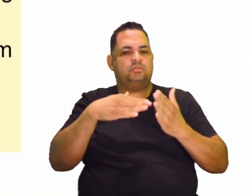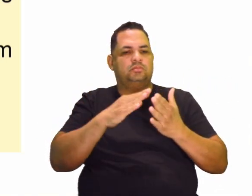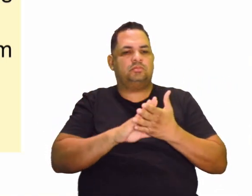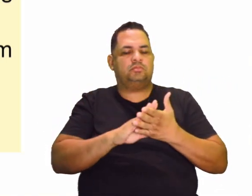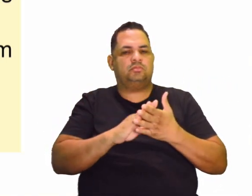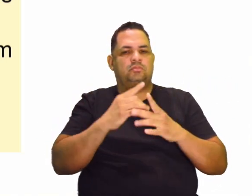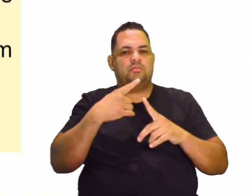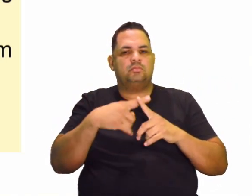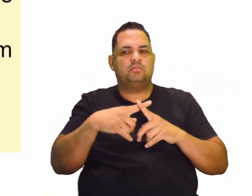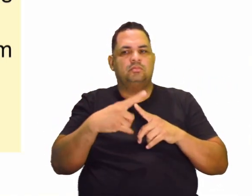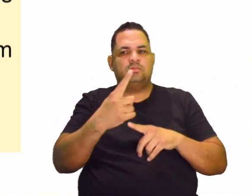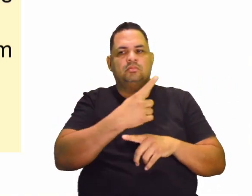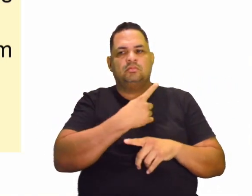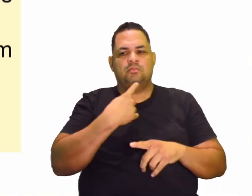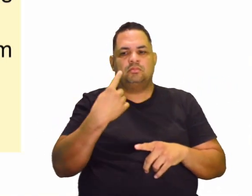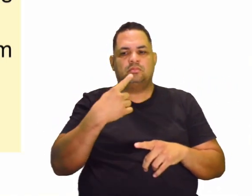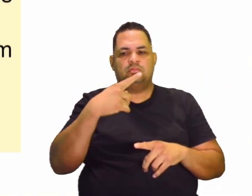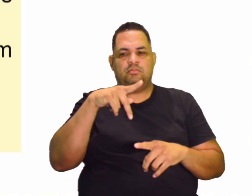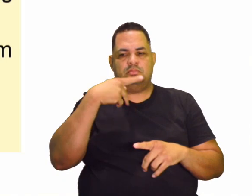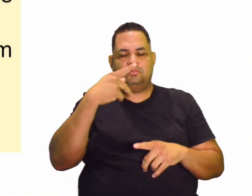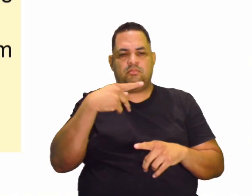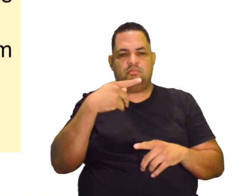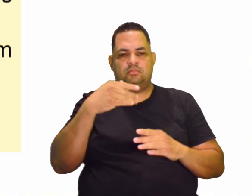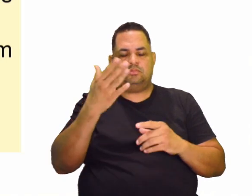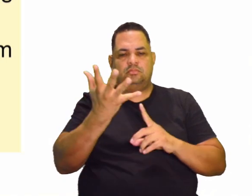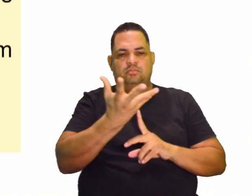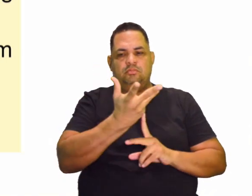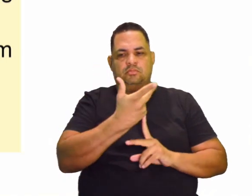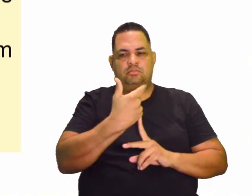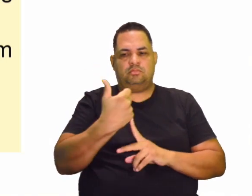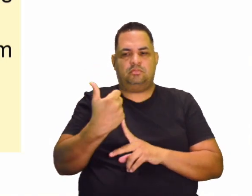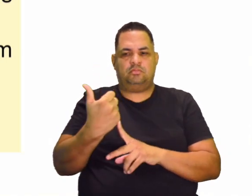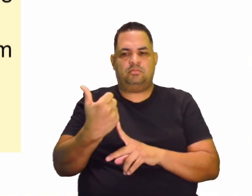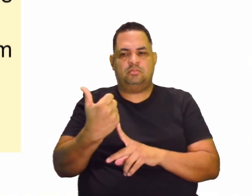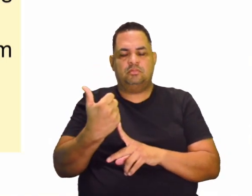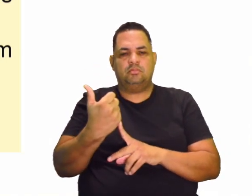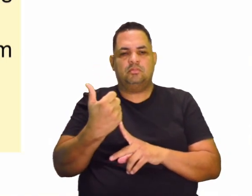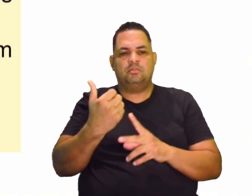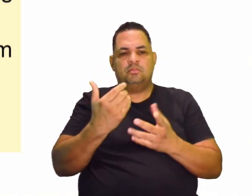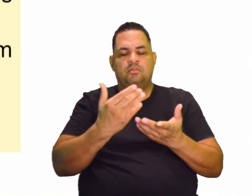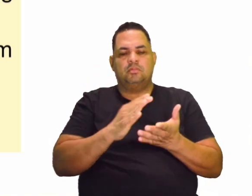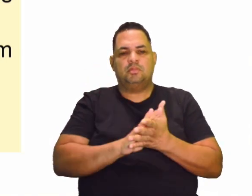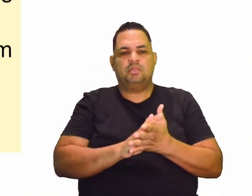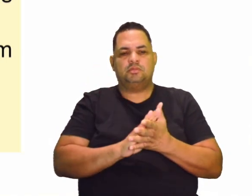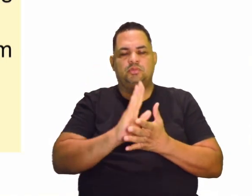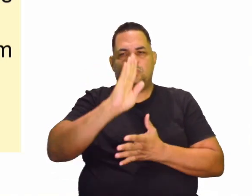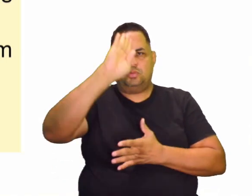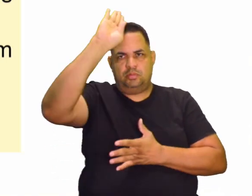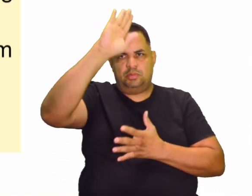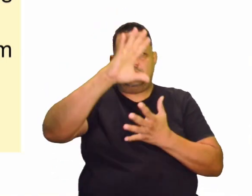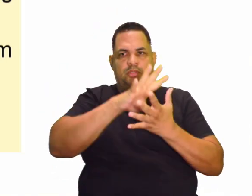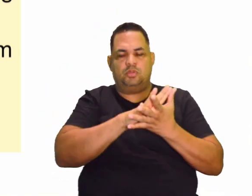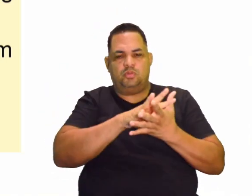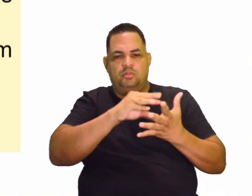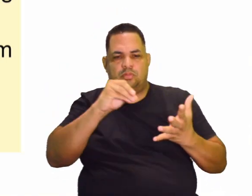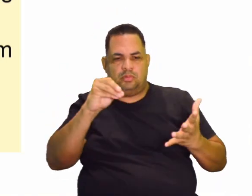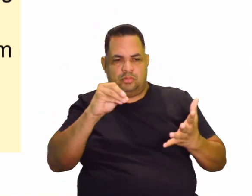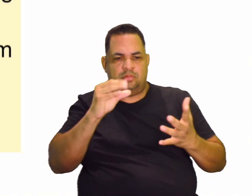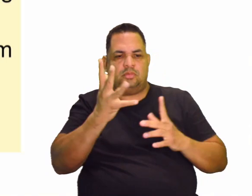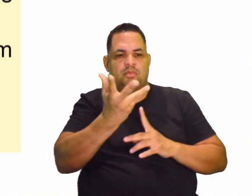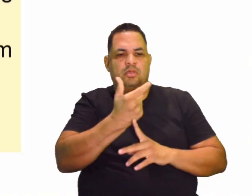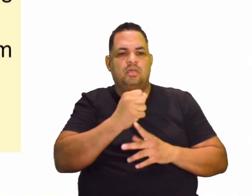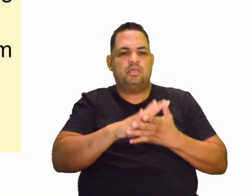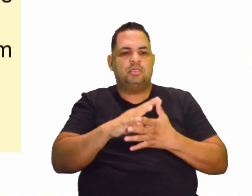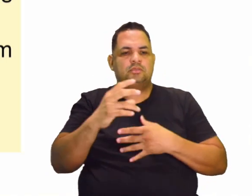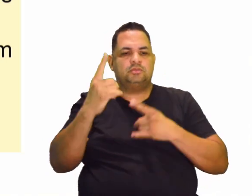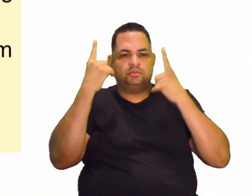comentamos aqui que a arte romana imitou a arte grega, tanto na pintura, esculturas,